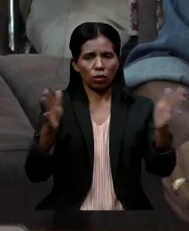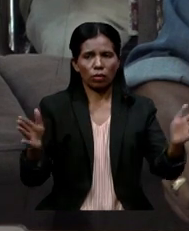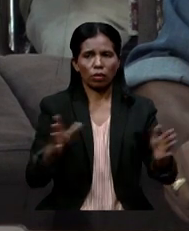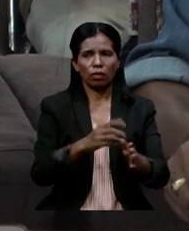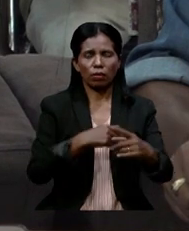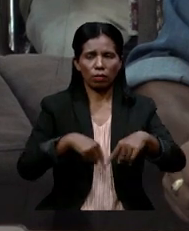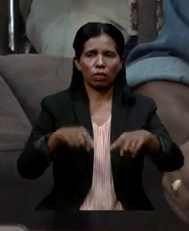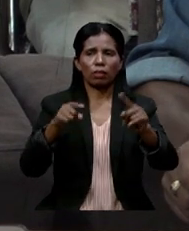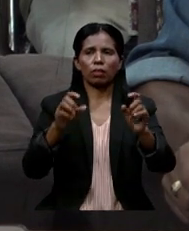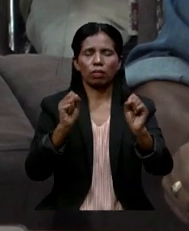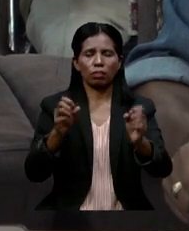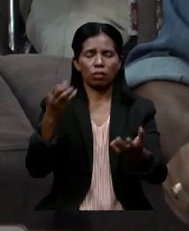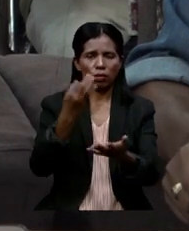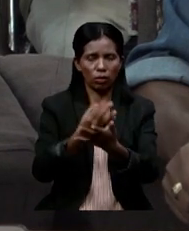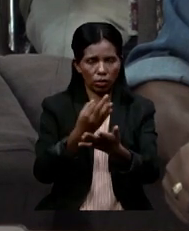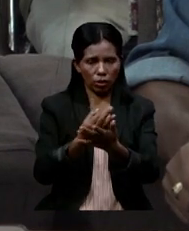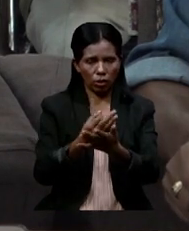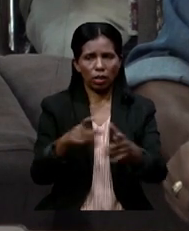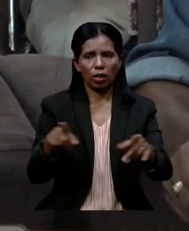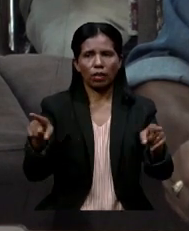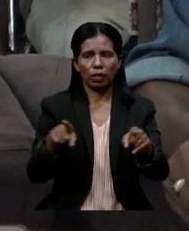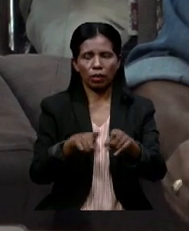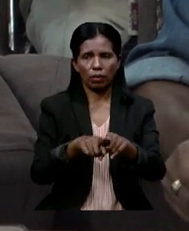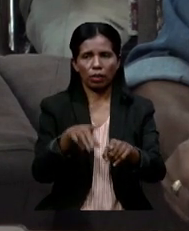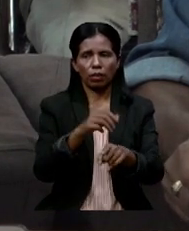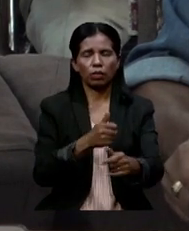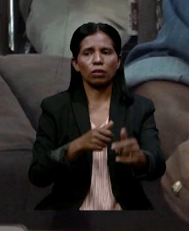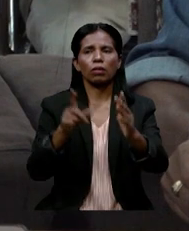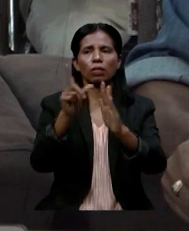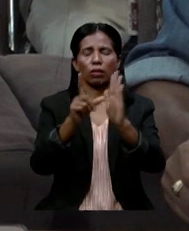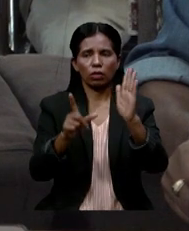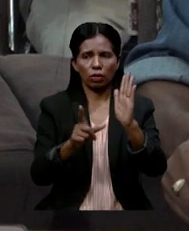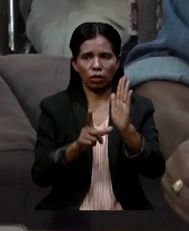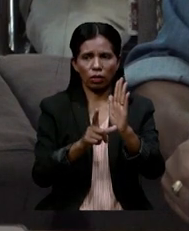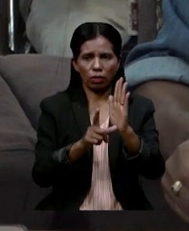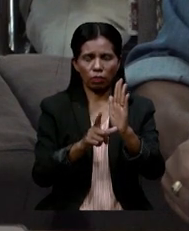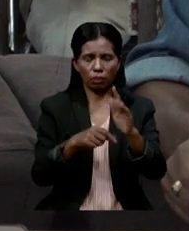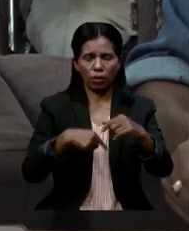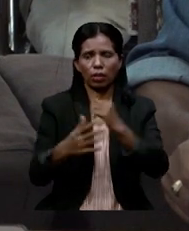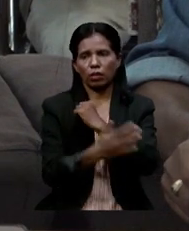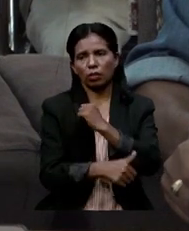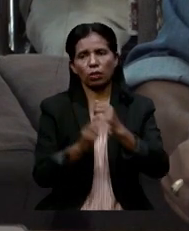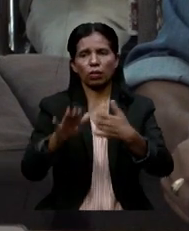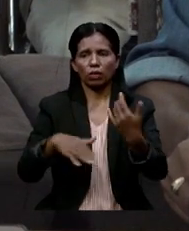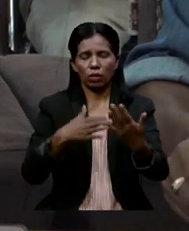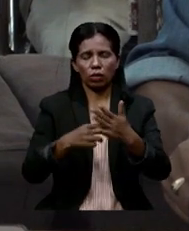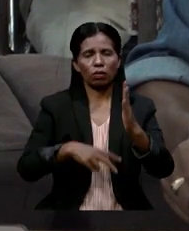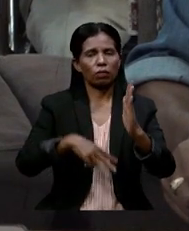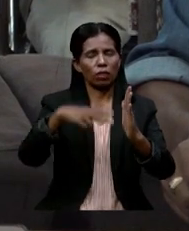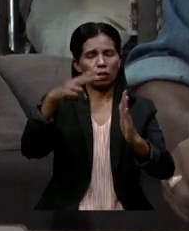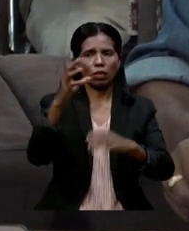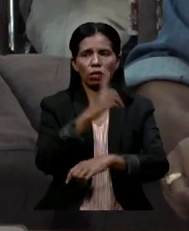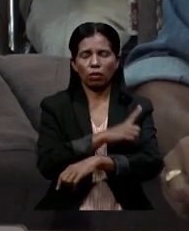perdiam no acomodação, macanesan perdiam tuir lei ba trailiur, hotu hotu o valor anesan loron